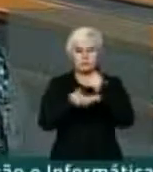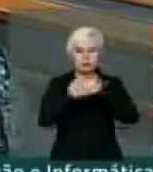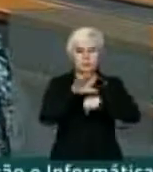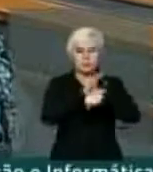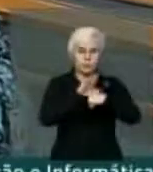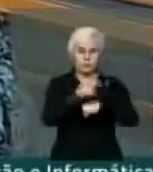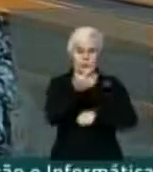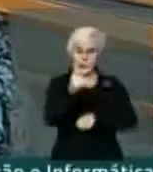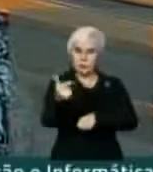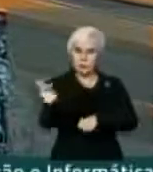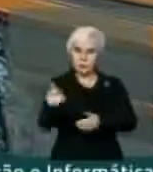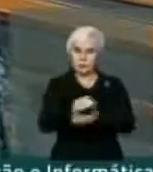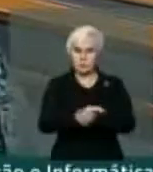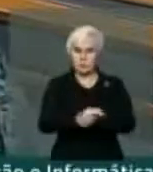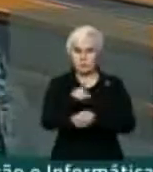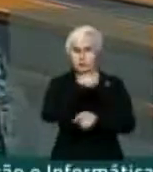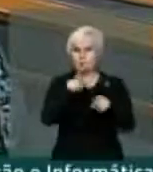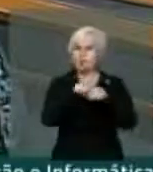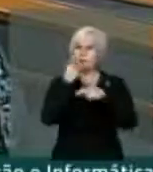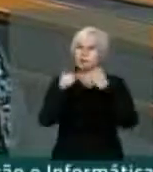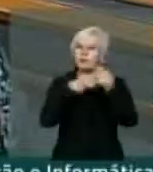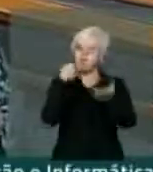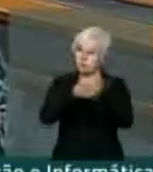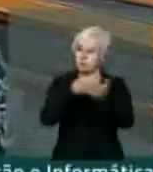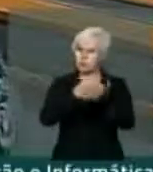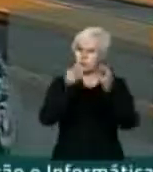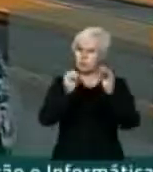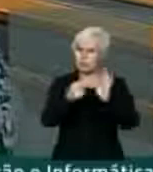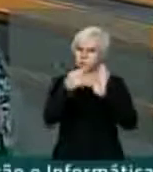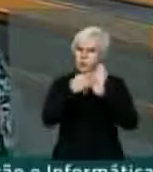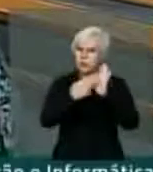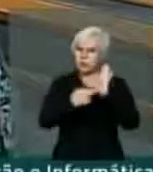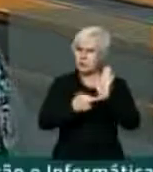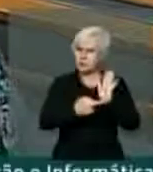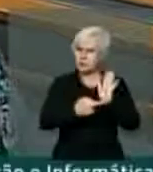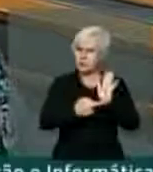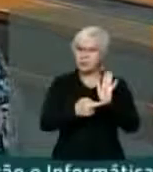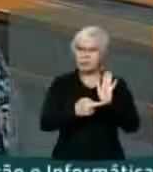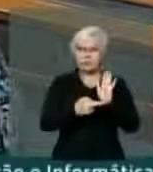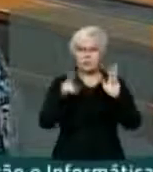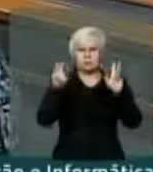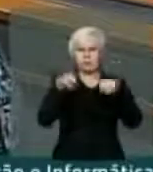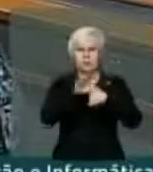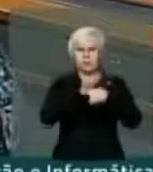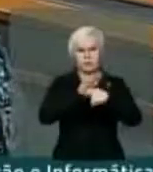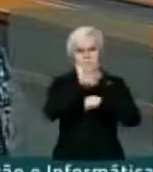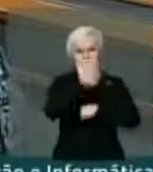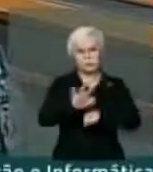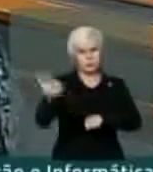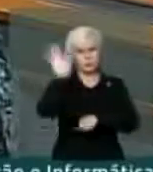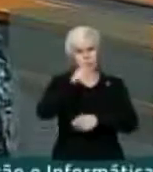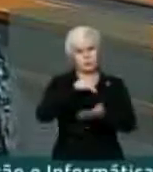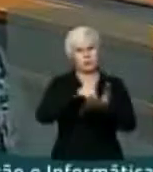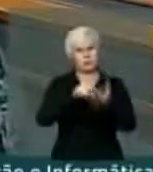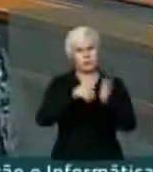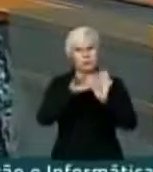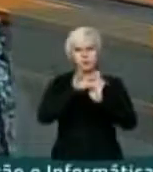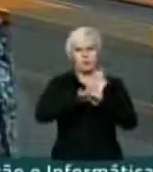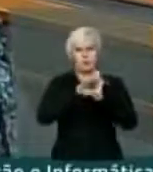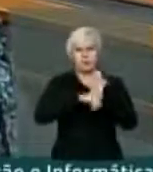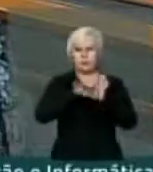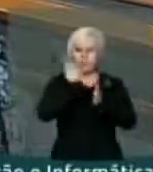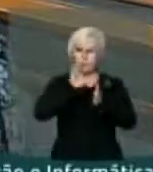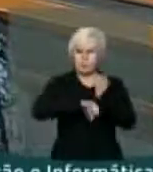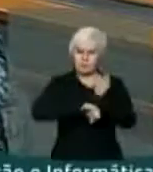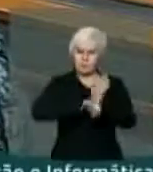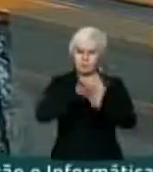E os senhores falaram e cobraram com toda a razão a regulamentação não é da Constituição Federal. O capítulo 5º, que trata da